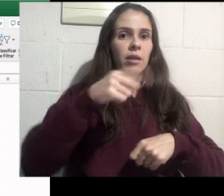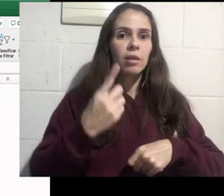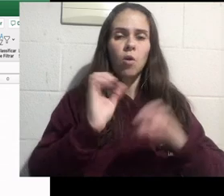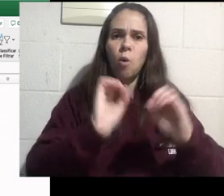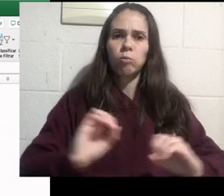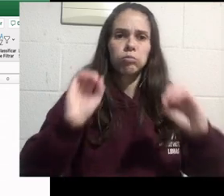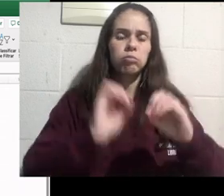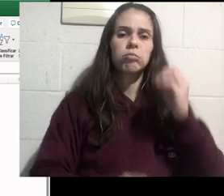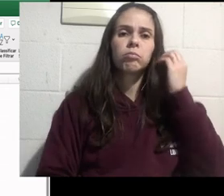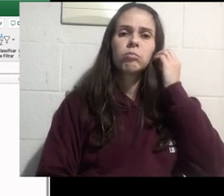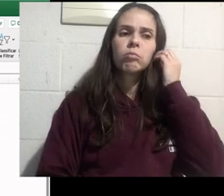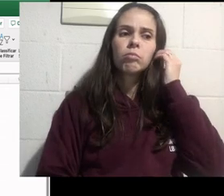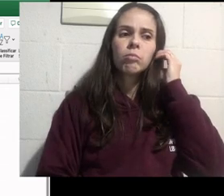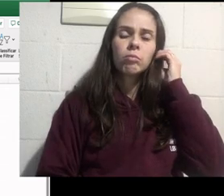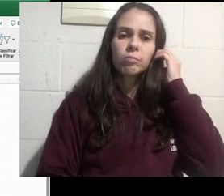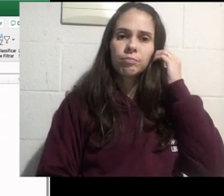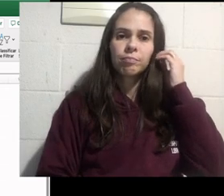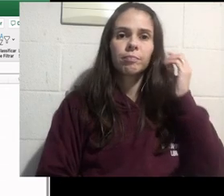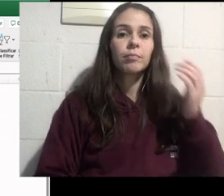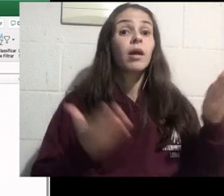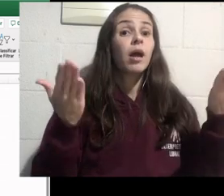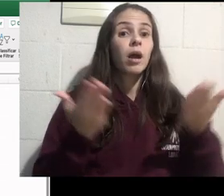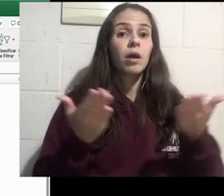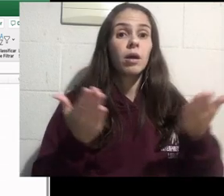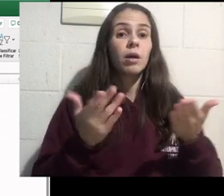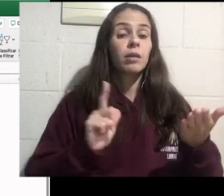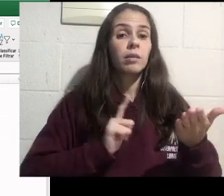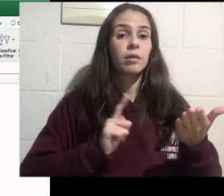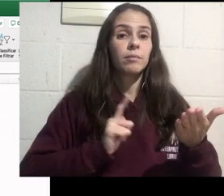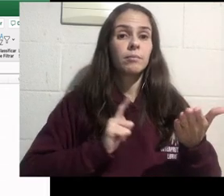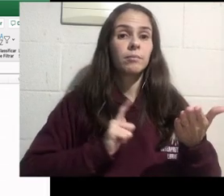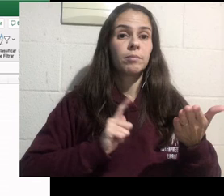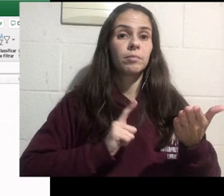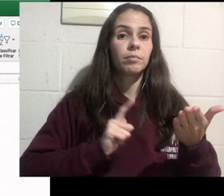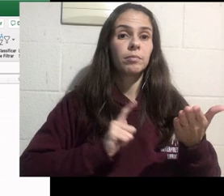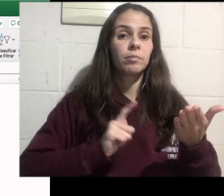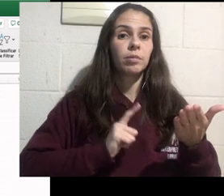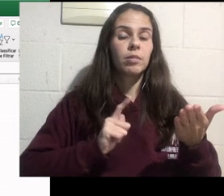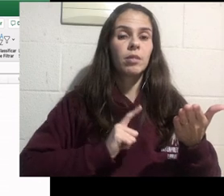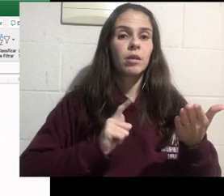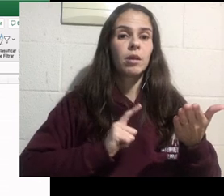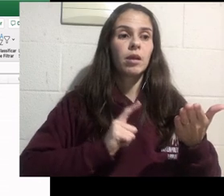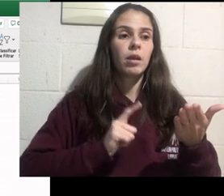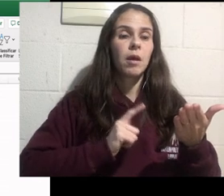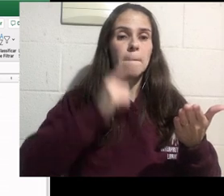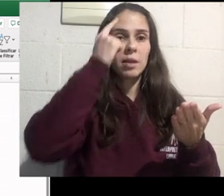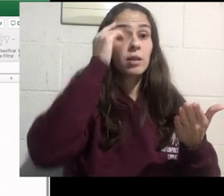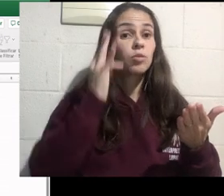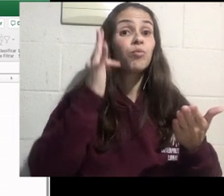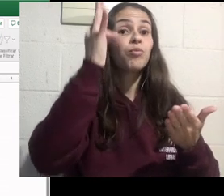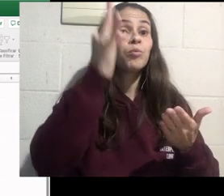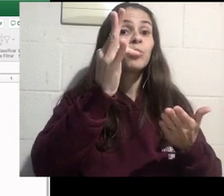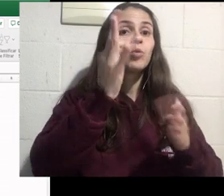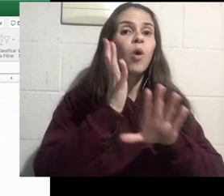semana. E daí, aqui, por fim, a gente tem a projeção, né, do